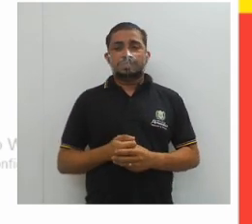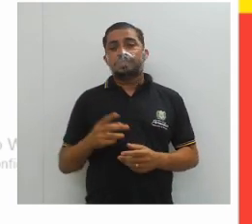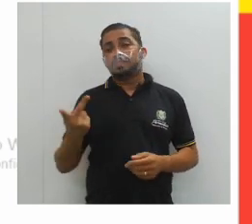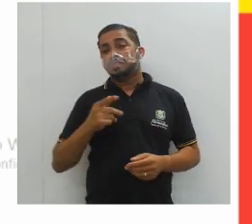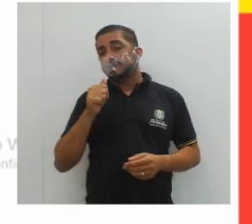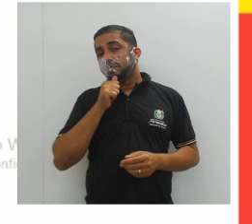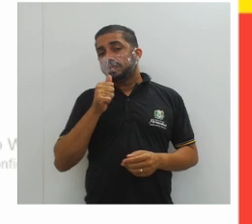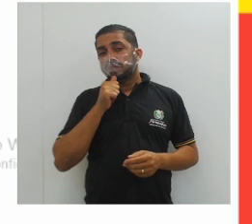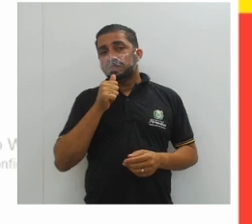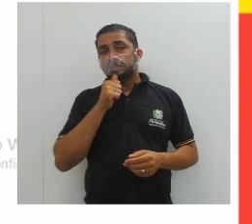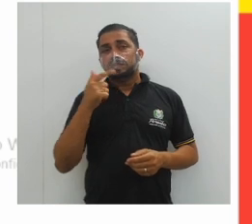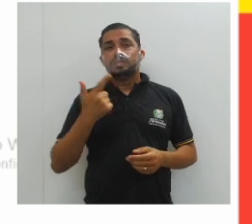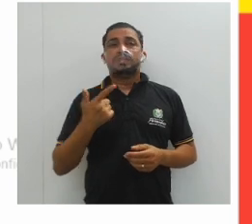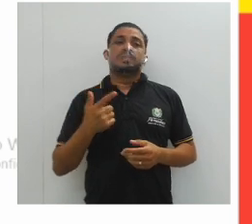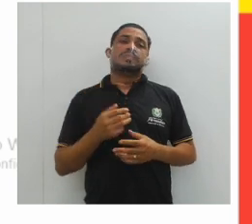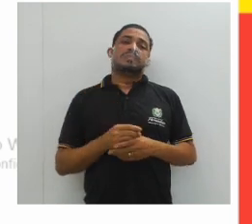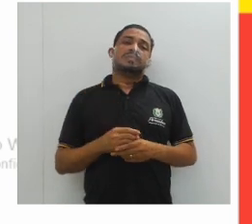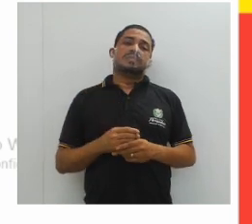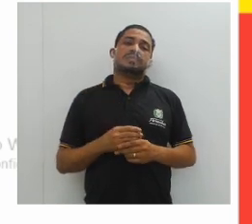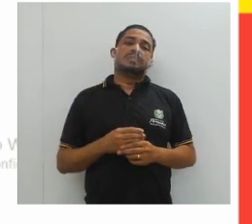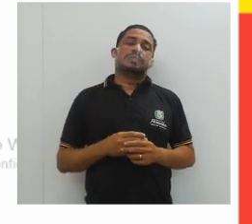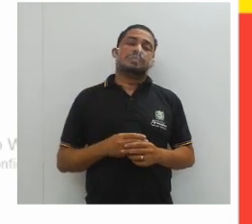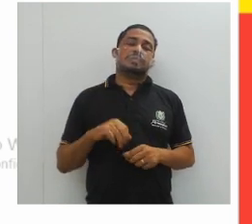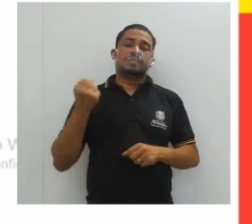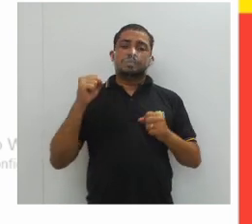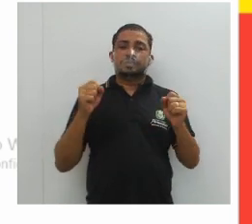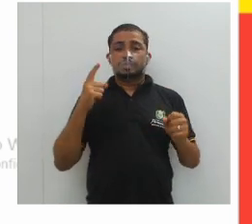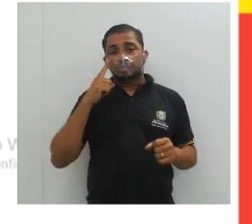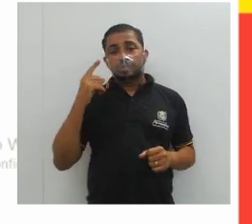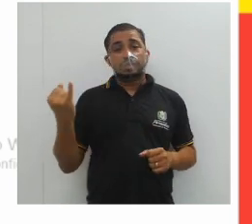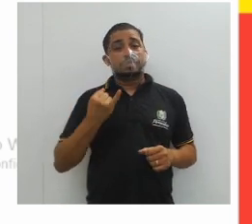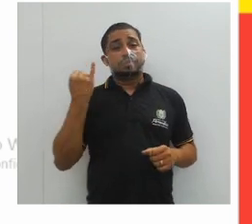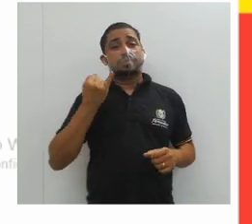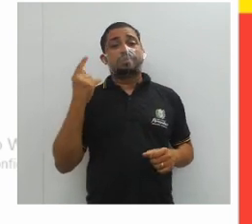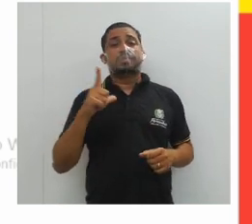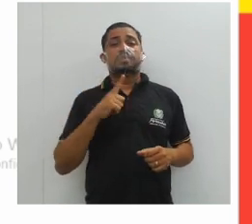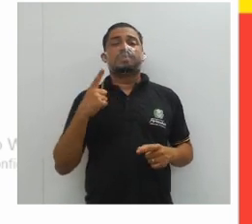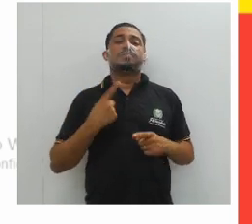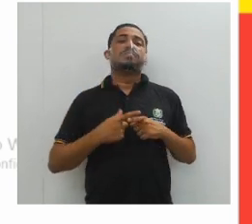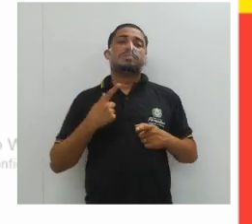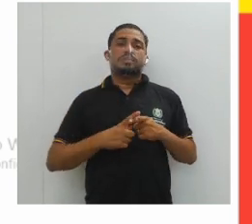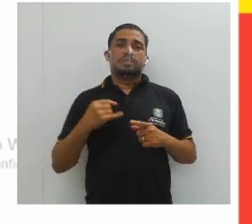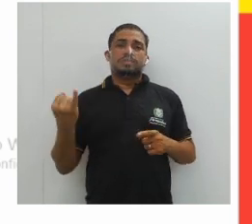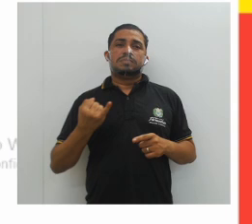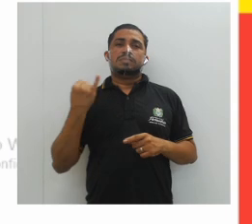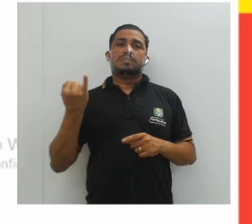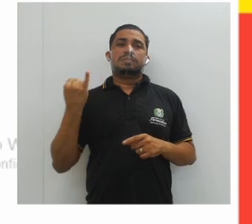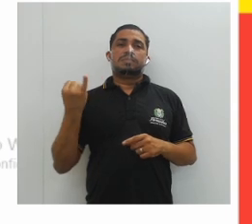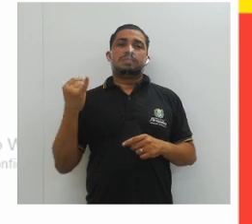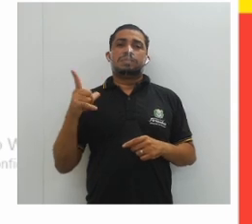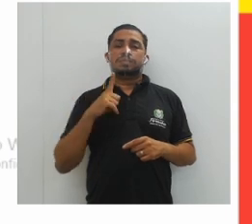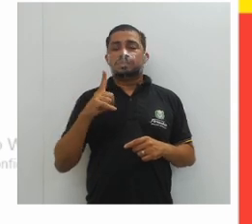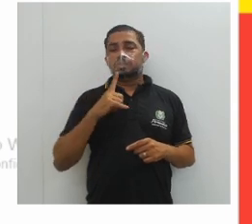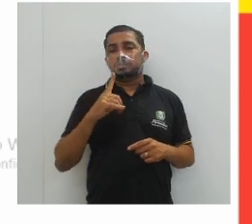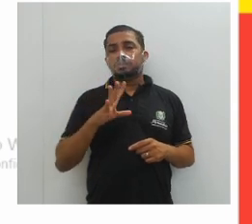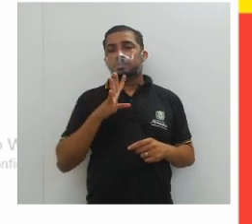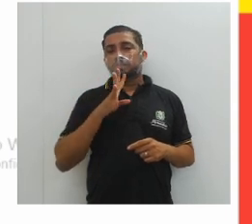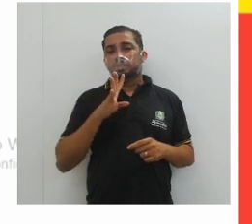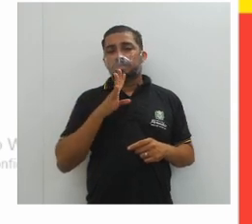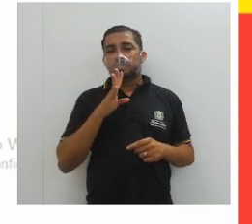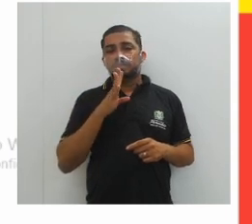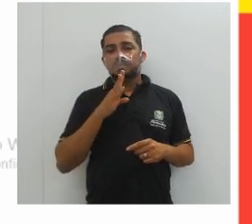da segunda revolução industrial, olha aqui dois aspectos importantes a gente tem, porque são importantes, né? Para a gente ter o conhecimento